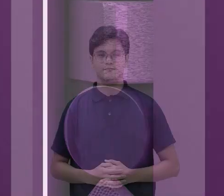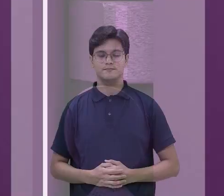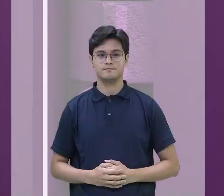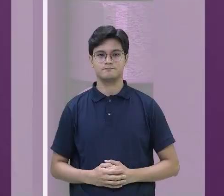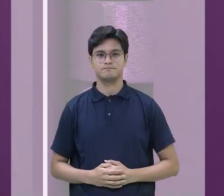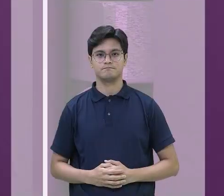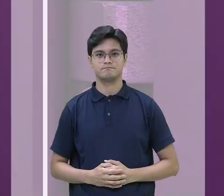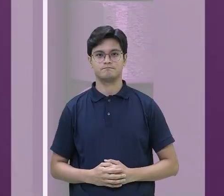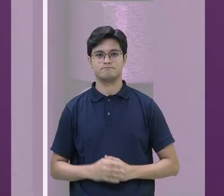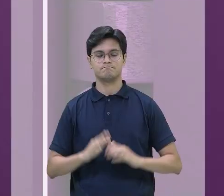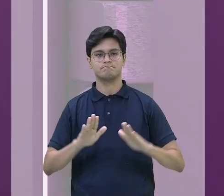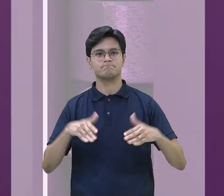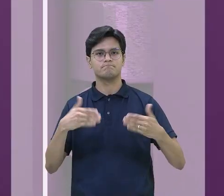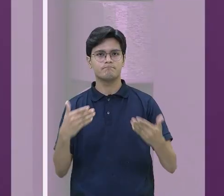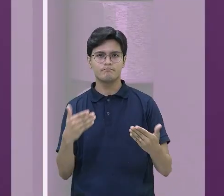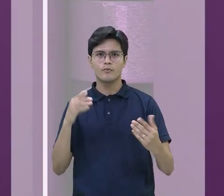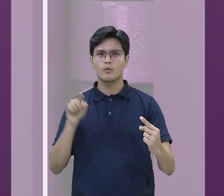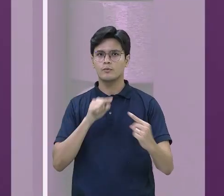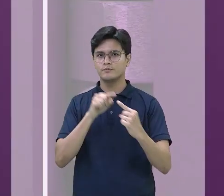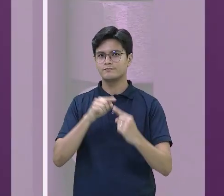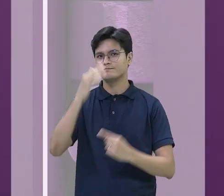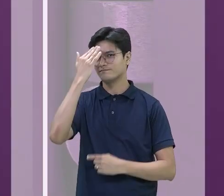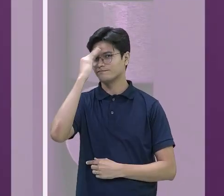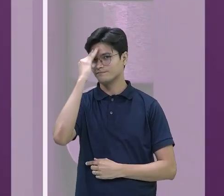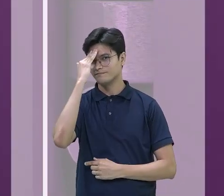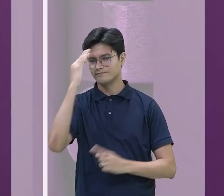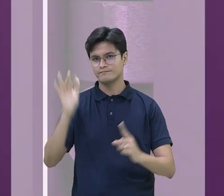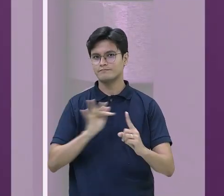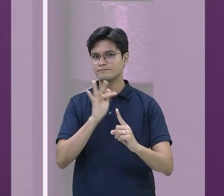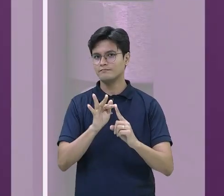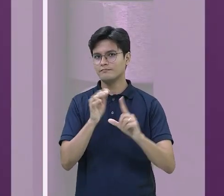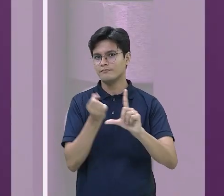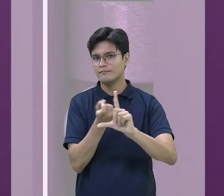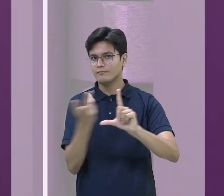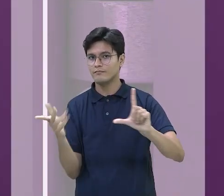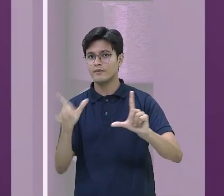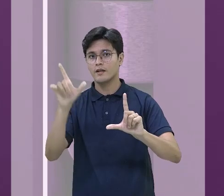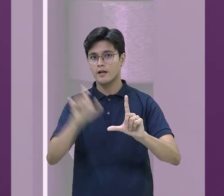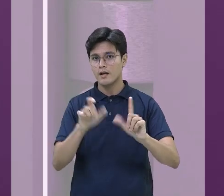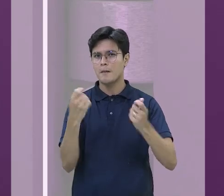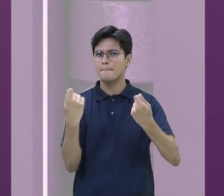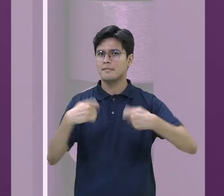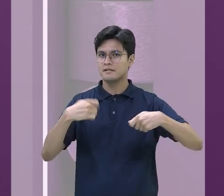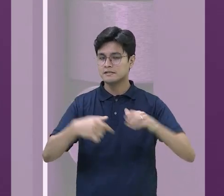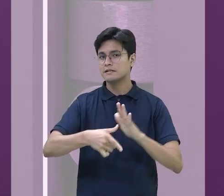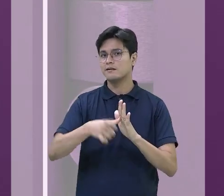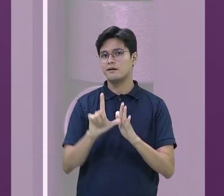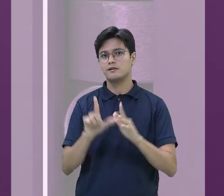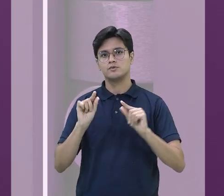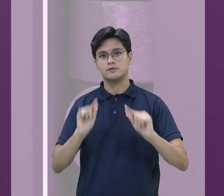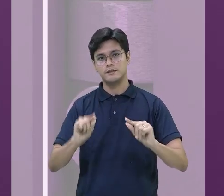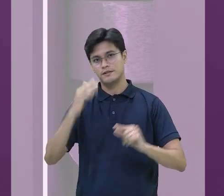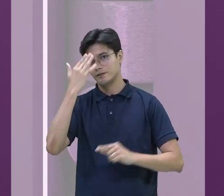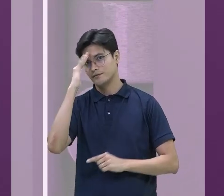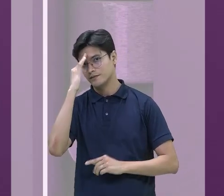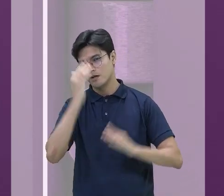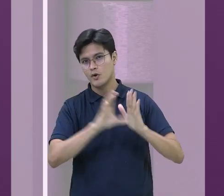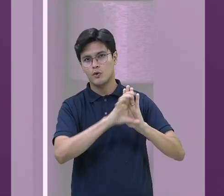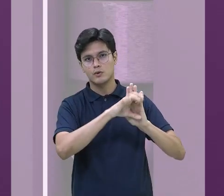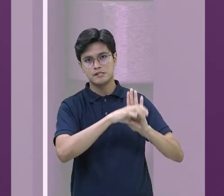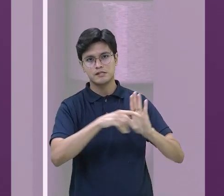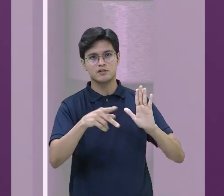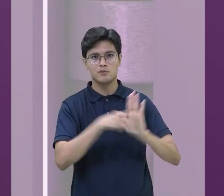Para a gente poder entender a função logarítmica, a gente precisa primeiro entender o conceito de